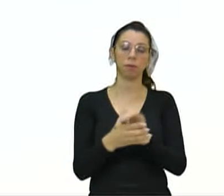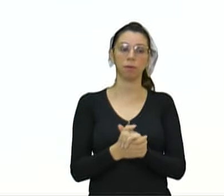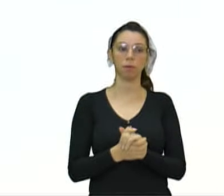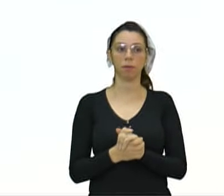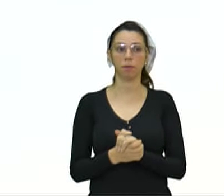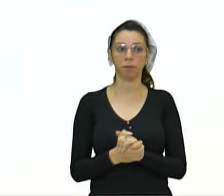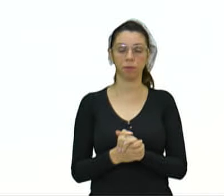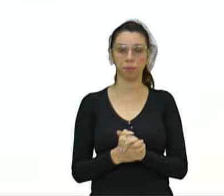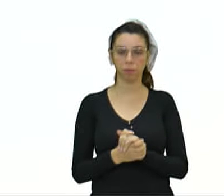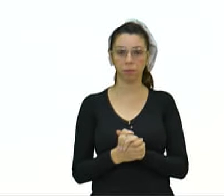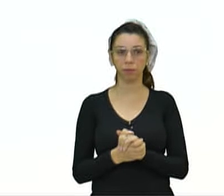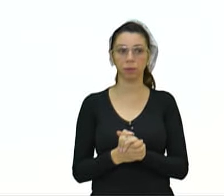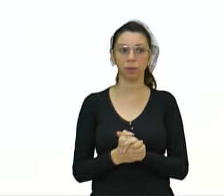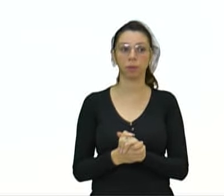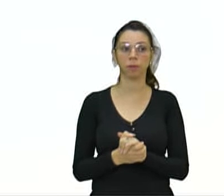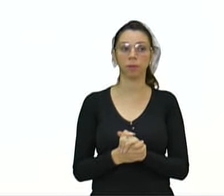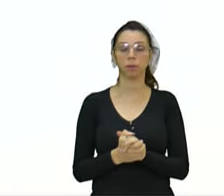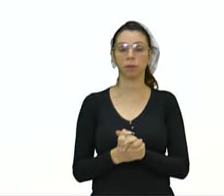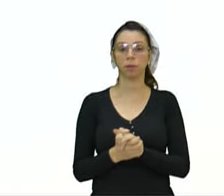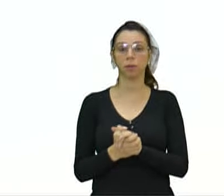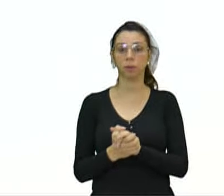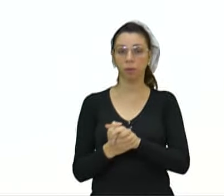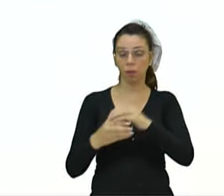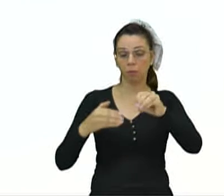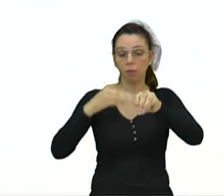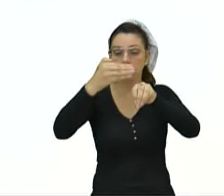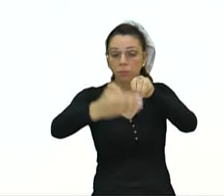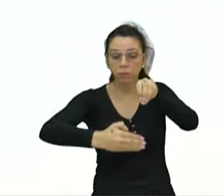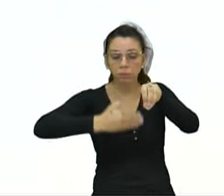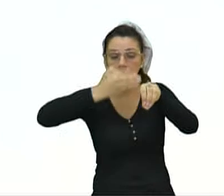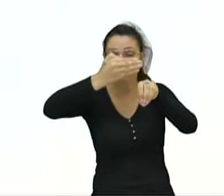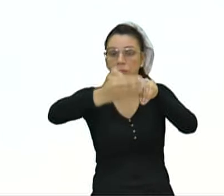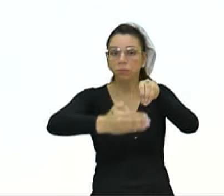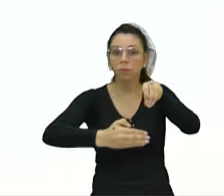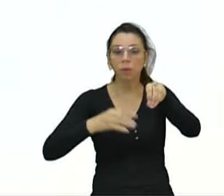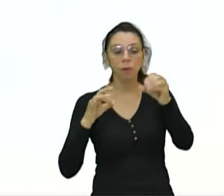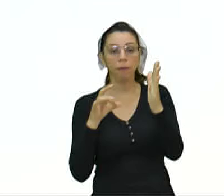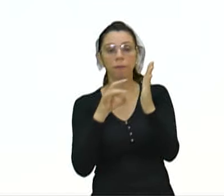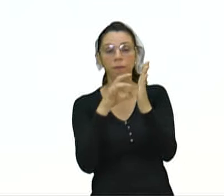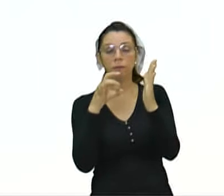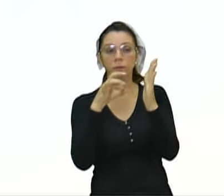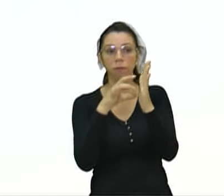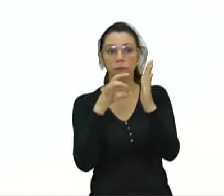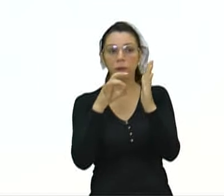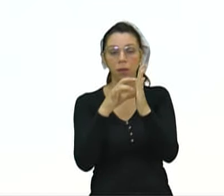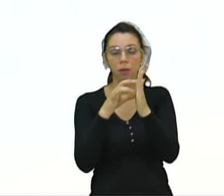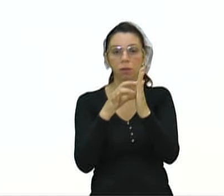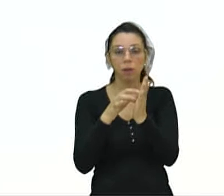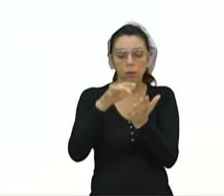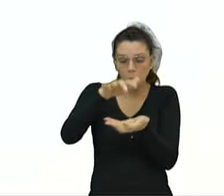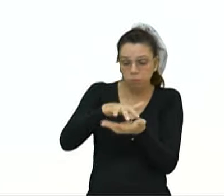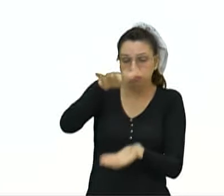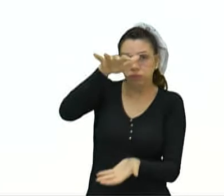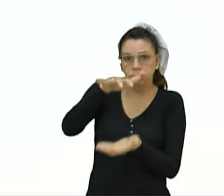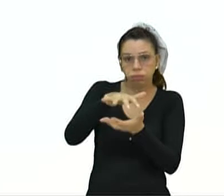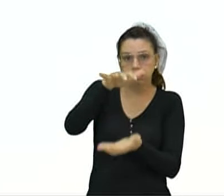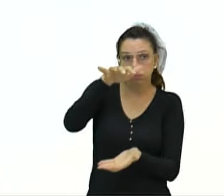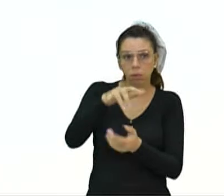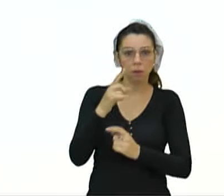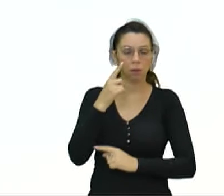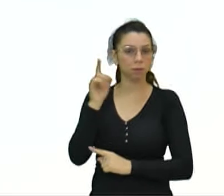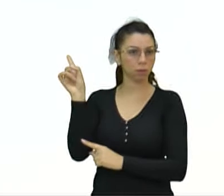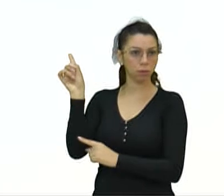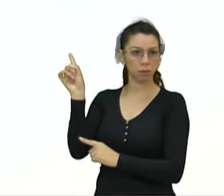transmissão em alta tensão, elas são isoladas com vidro e porcelana em forma de sanfona, evitando os curtos-circuitos e descargas